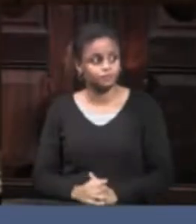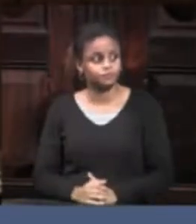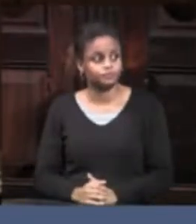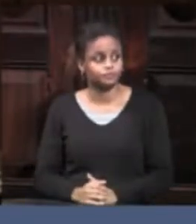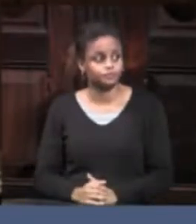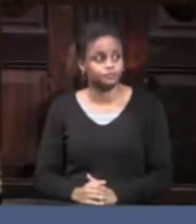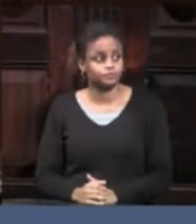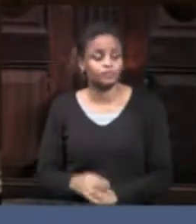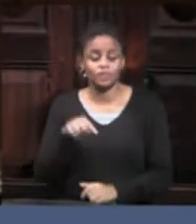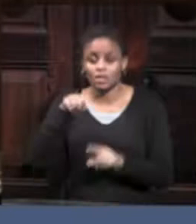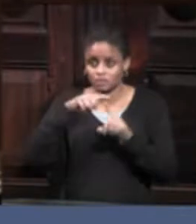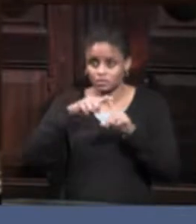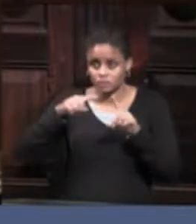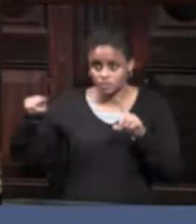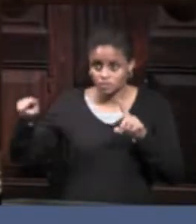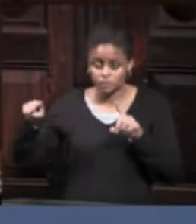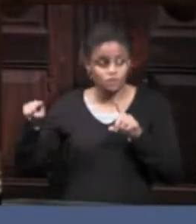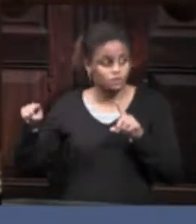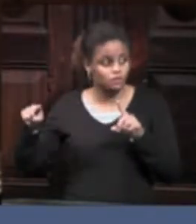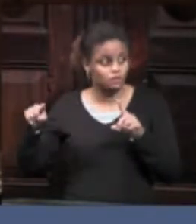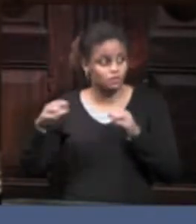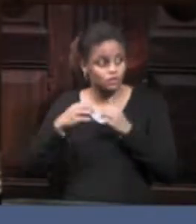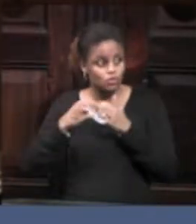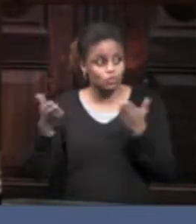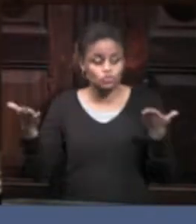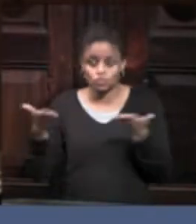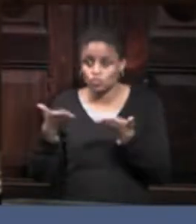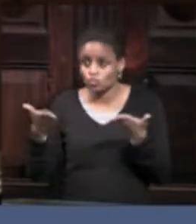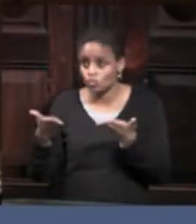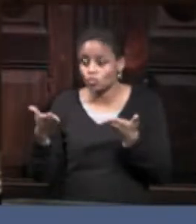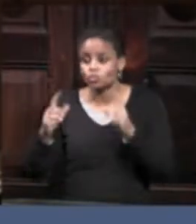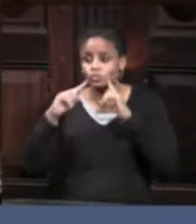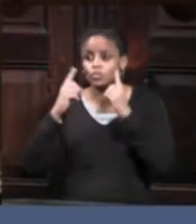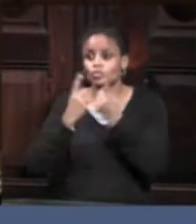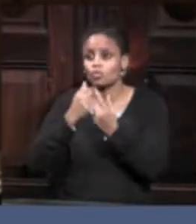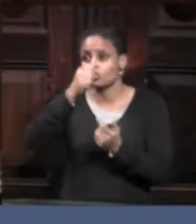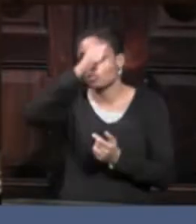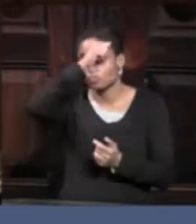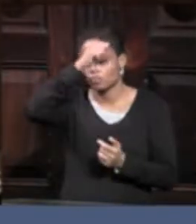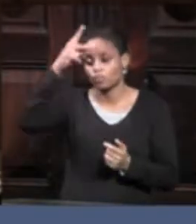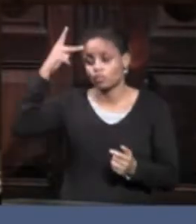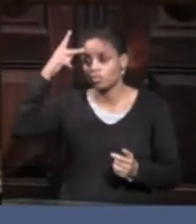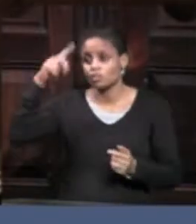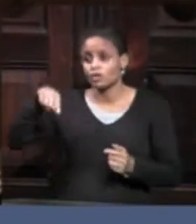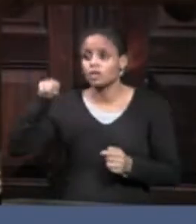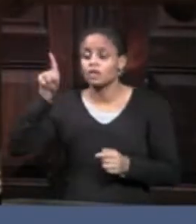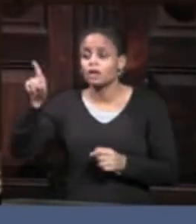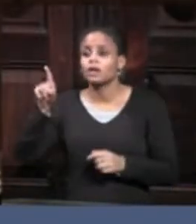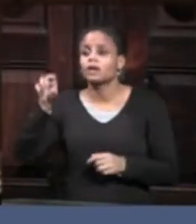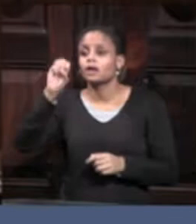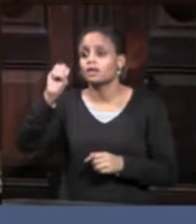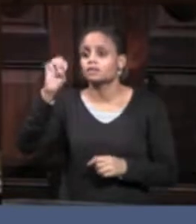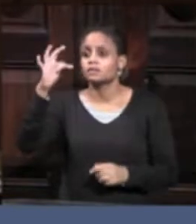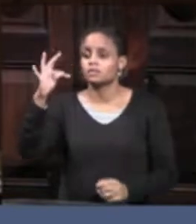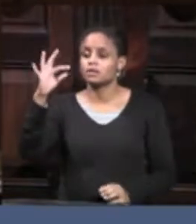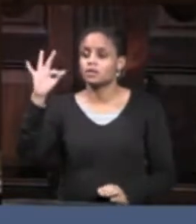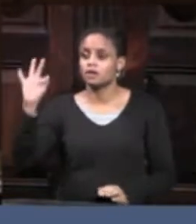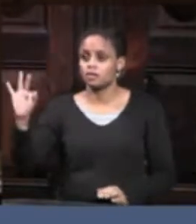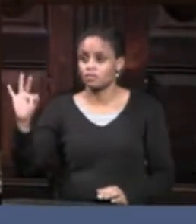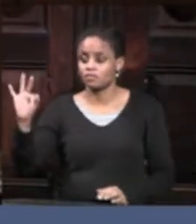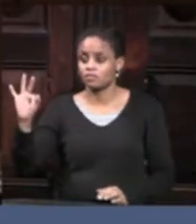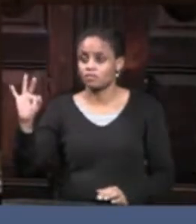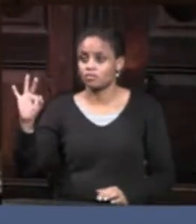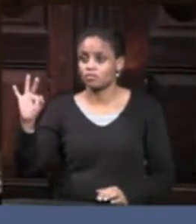e começou hoje, uma série de audiências públicas no Supremo Tribunal Federal, onde haverá um